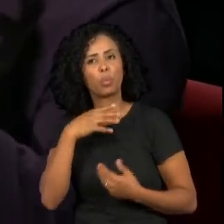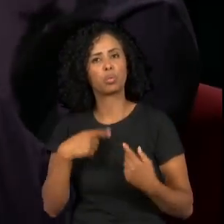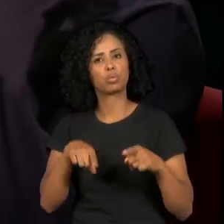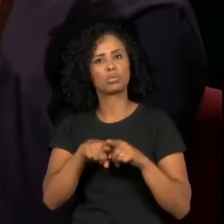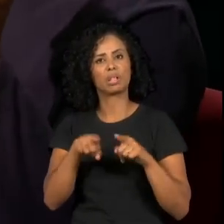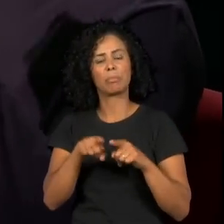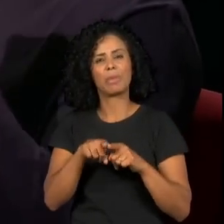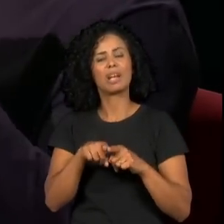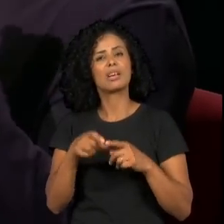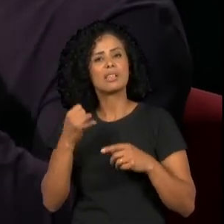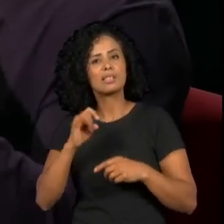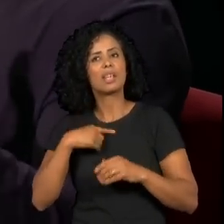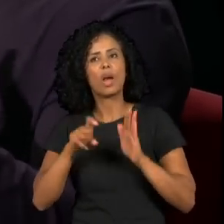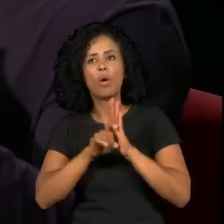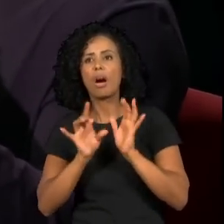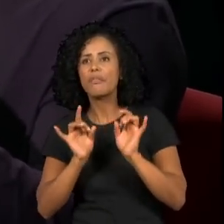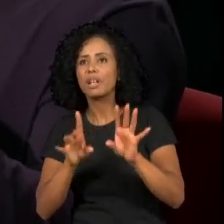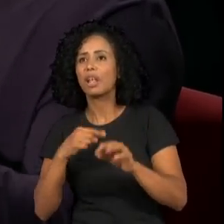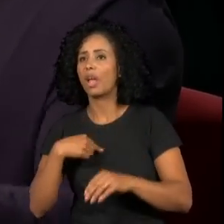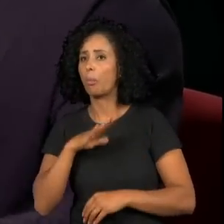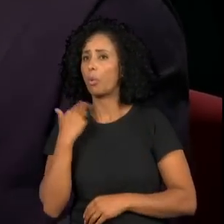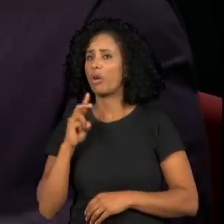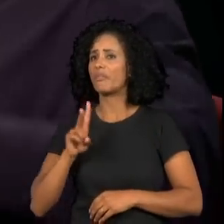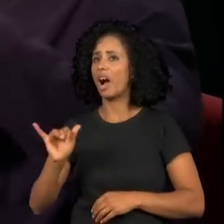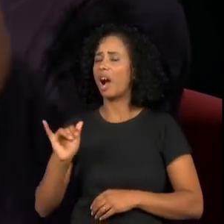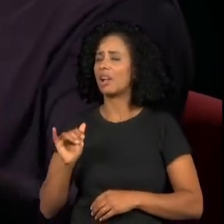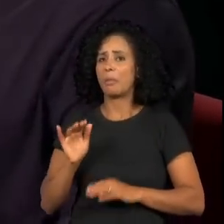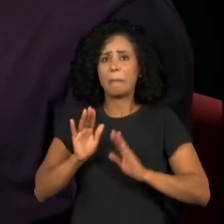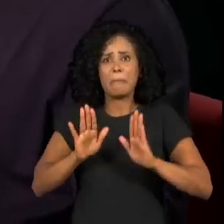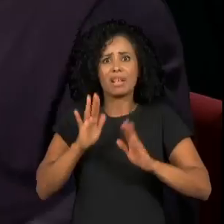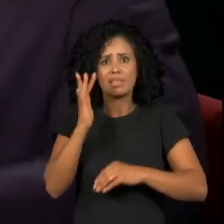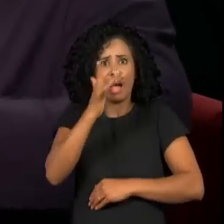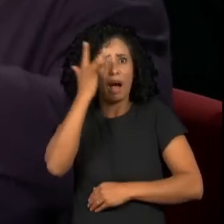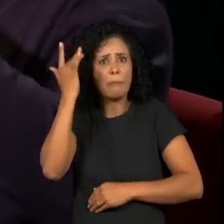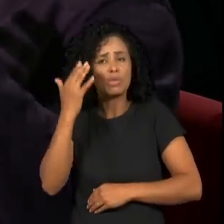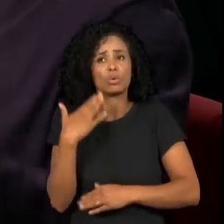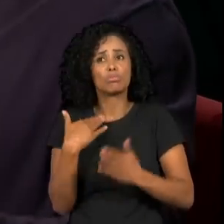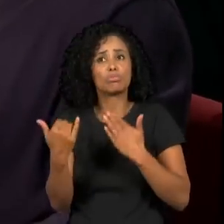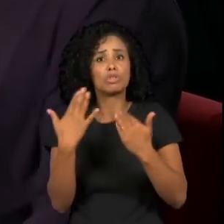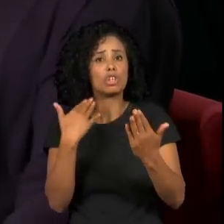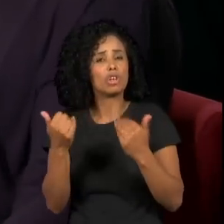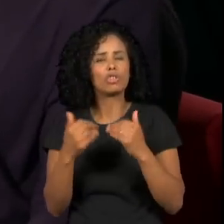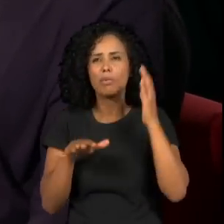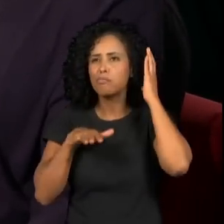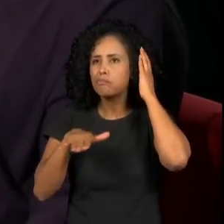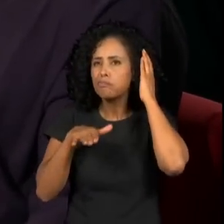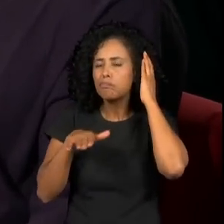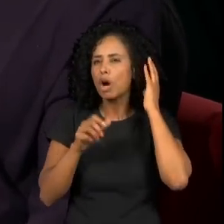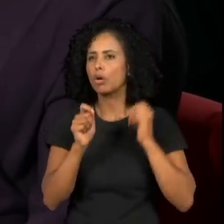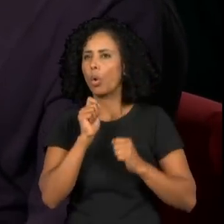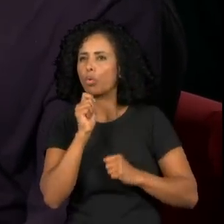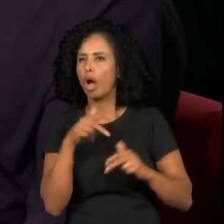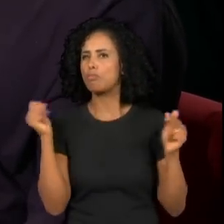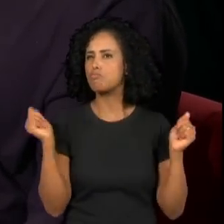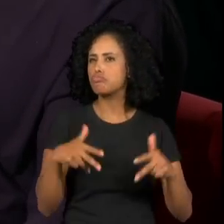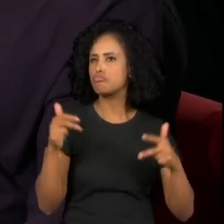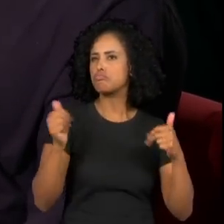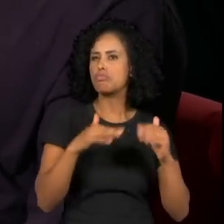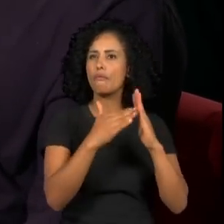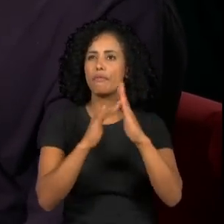pode te levar à morte e tal. E ainda assim, eu era chamado para tocar em várias favelas, chegava e era celebrado nos lugares e tal.